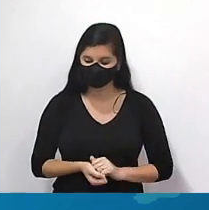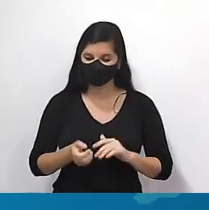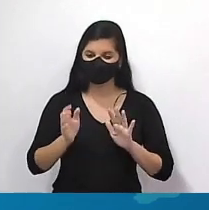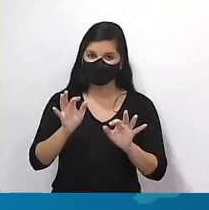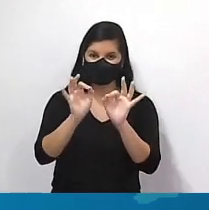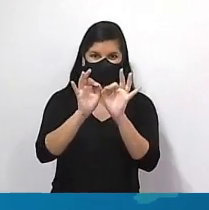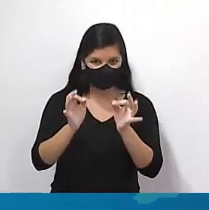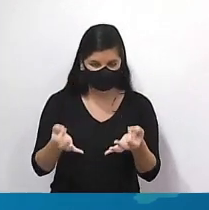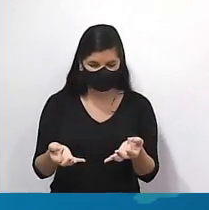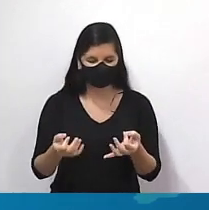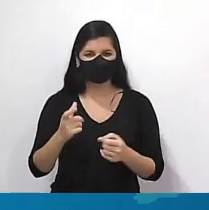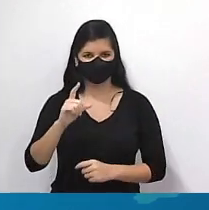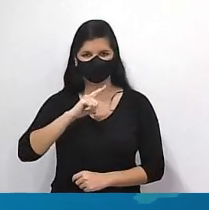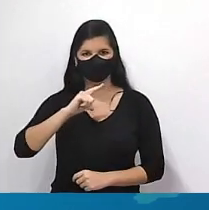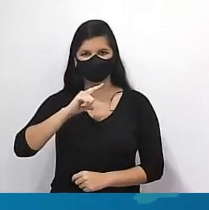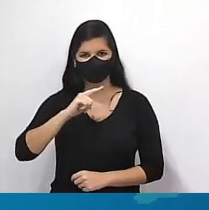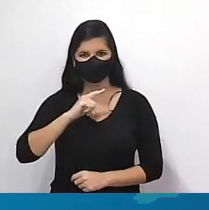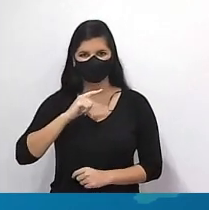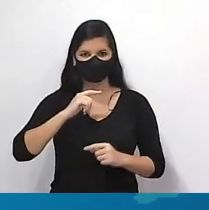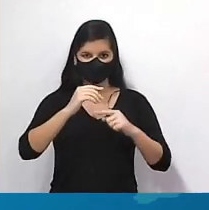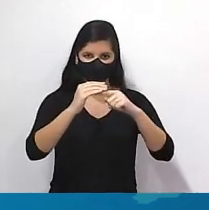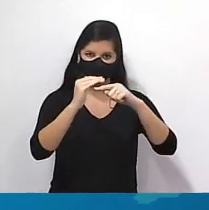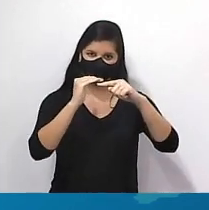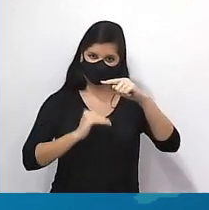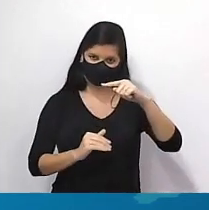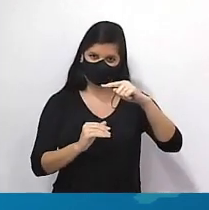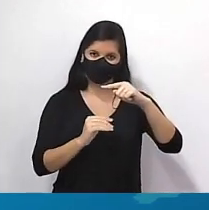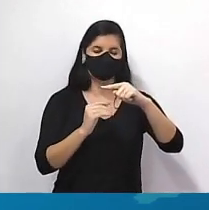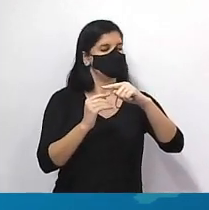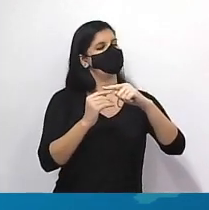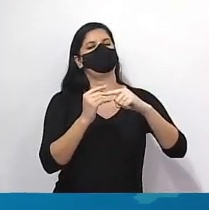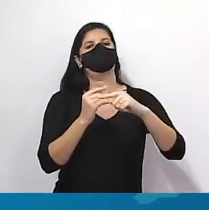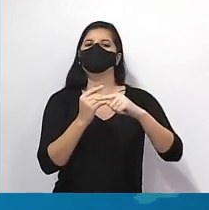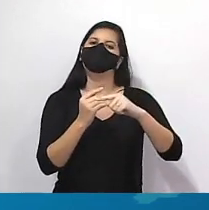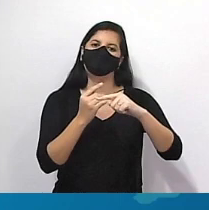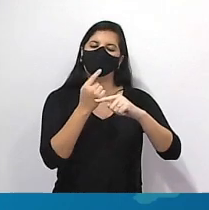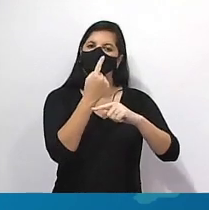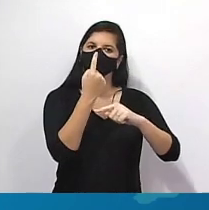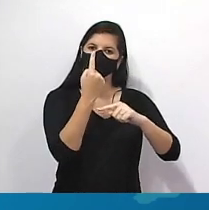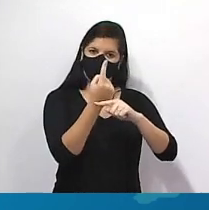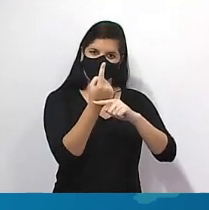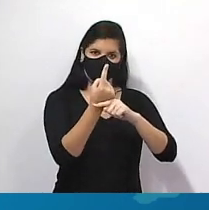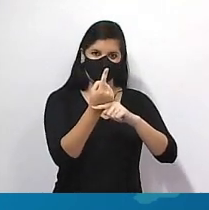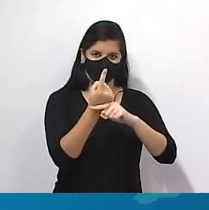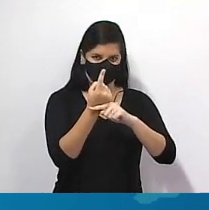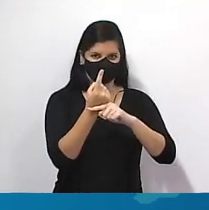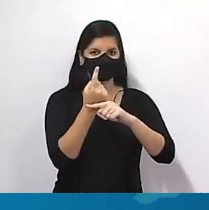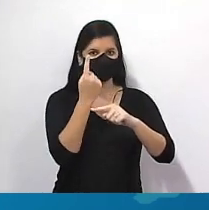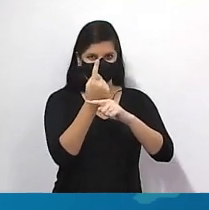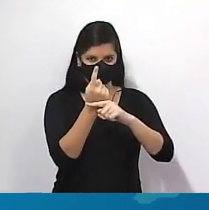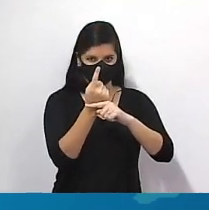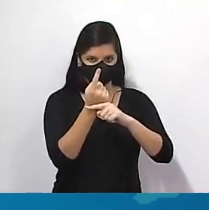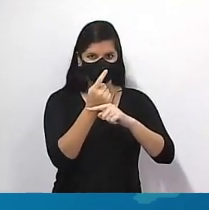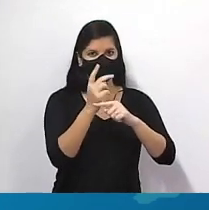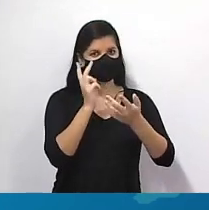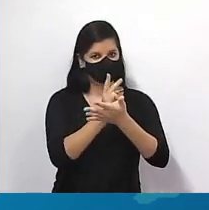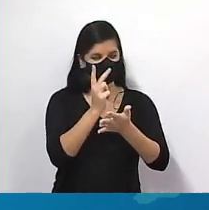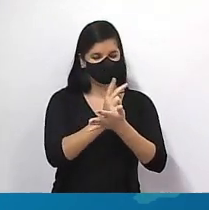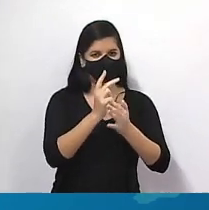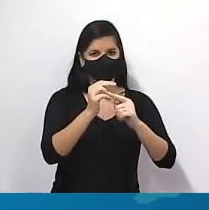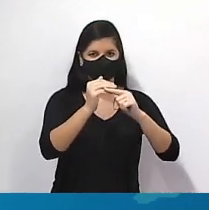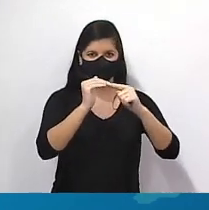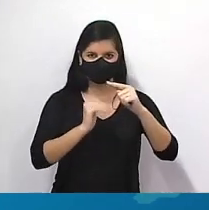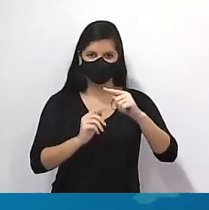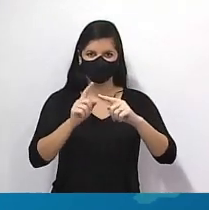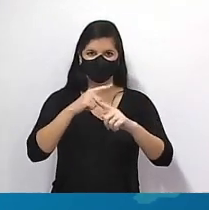tinham um numerador para a fração 1 sempre, e aí trabalhava o denominador a partir da nomenclatura